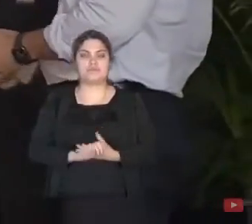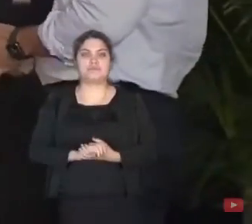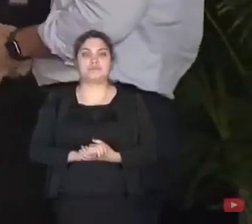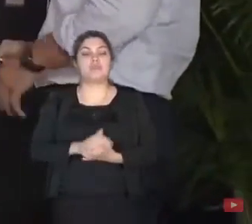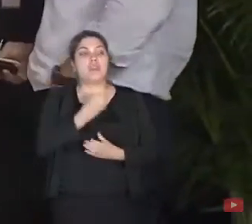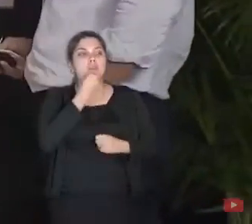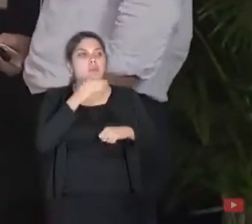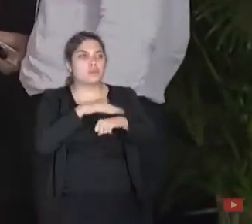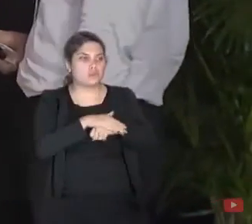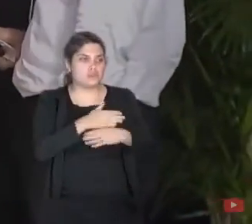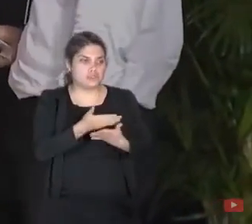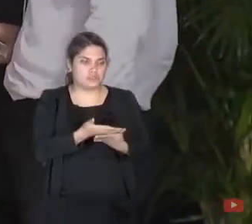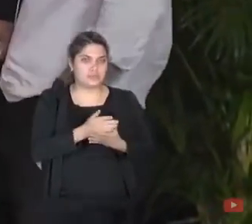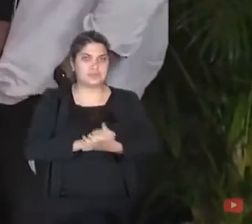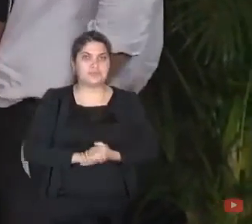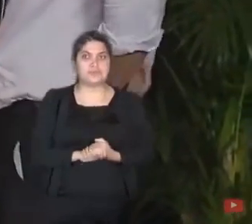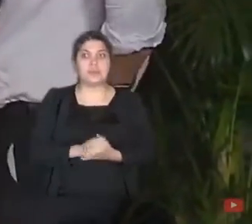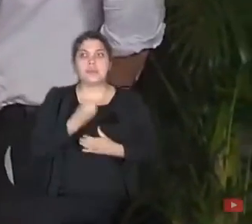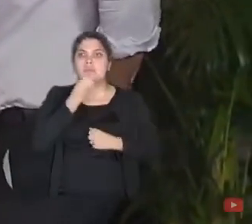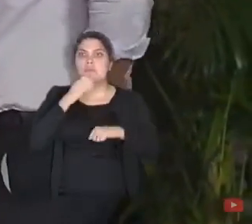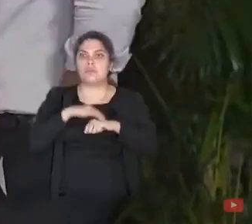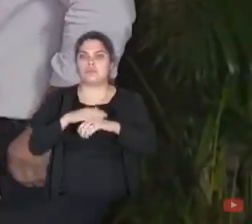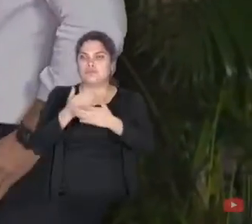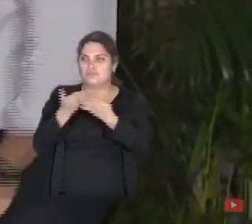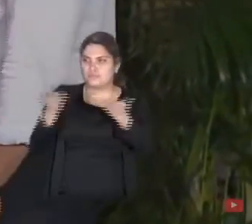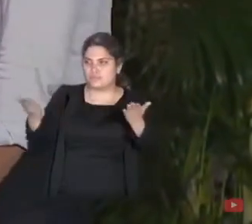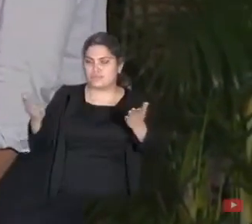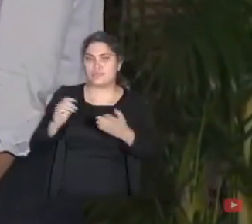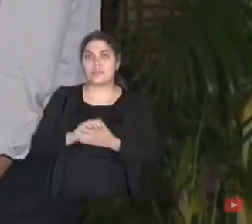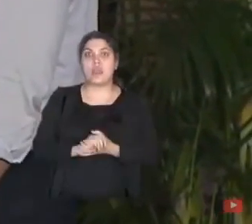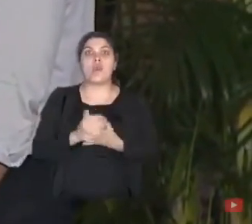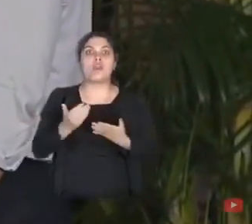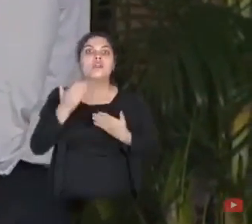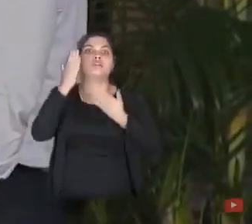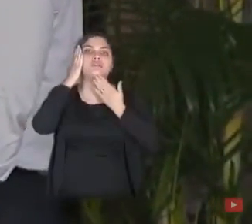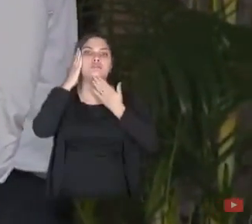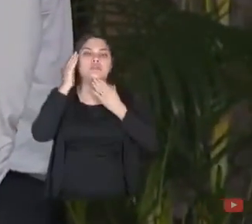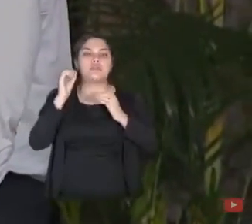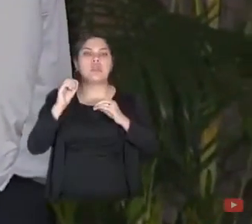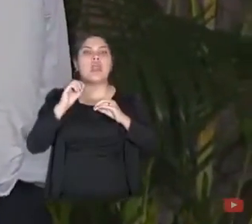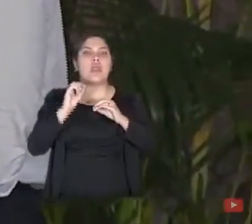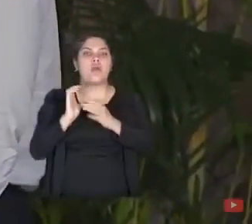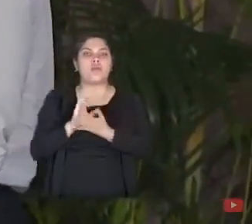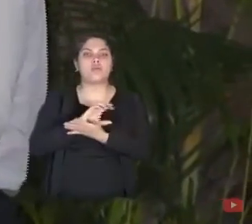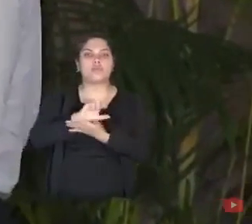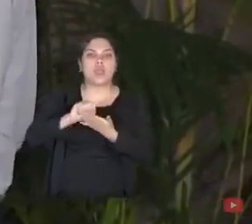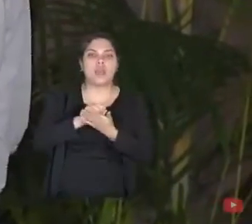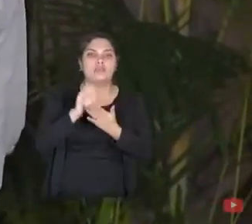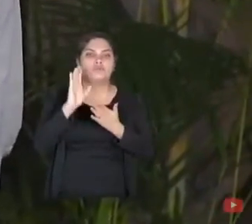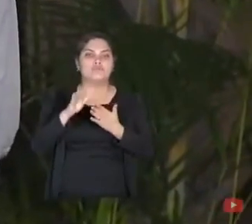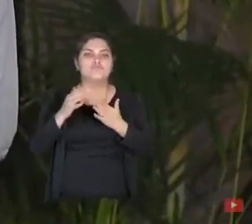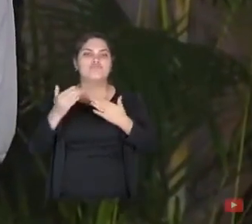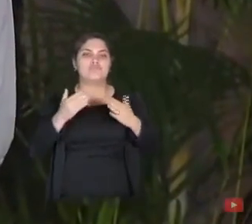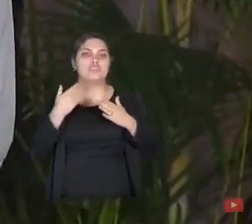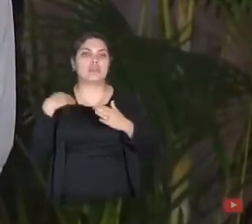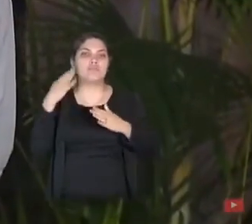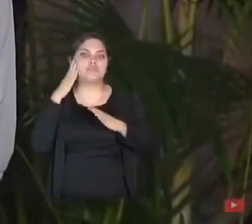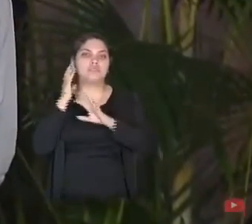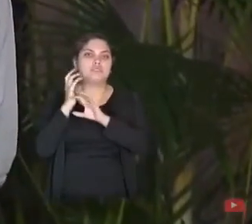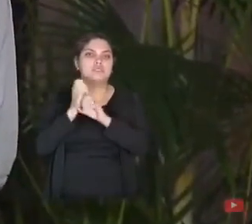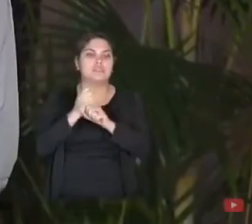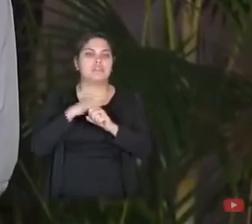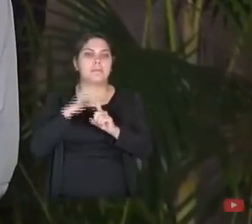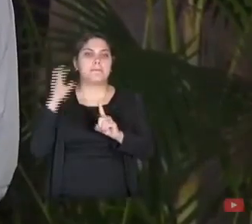Boa noite, presidente. Boa noite a todos. Queria saber se, com os dados preliminares, já é possível fazer alguma indicação